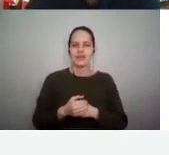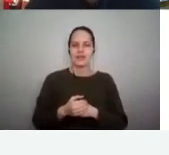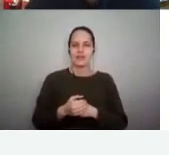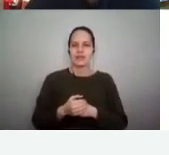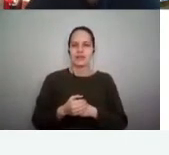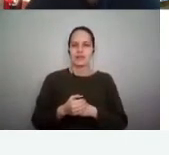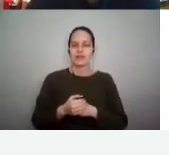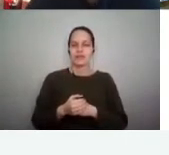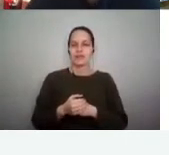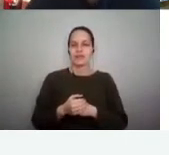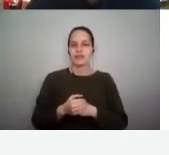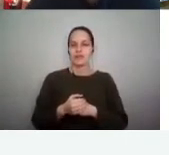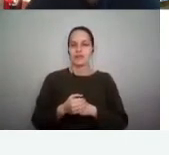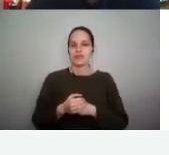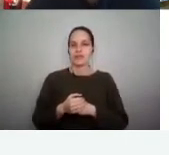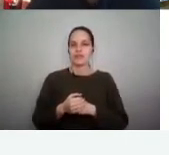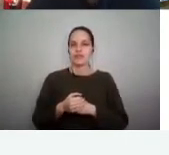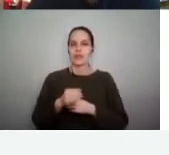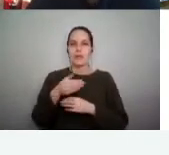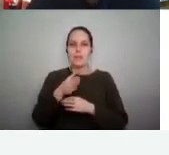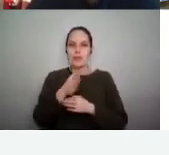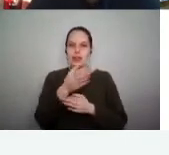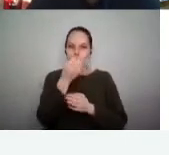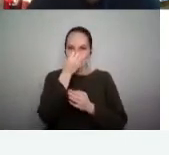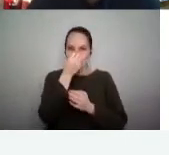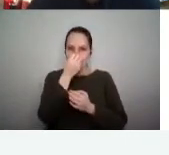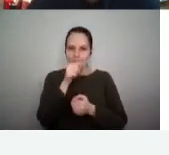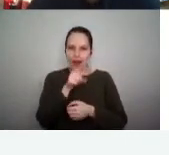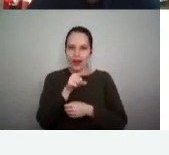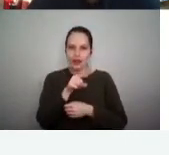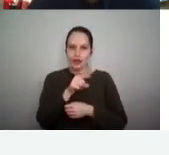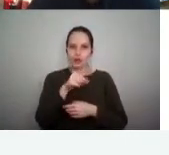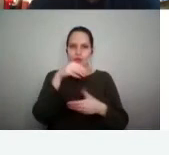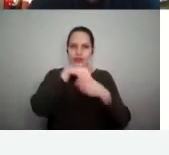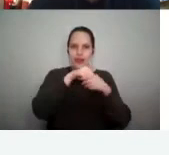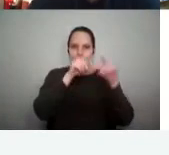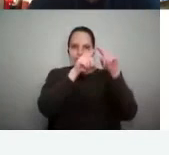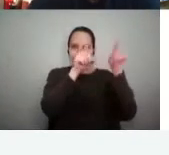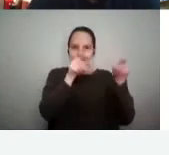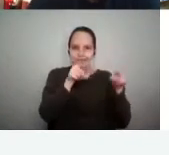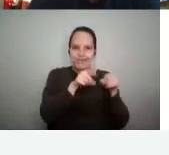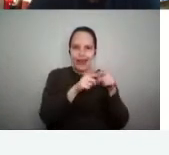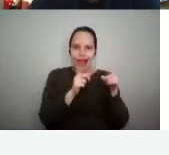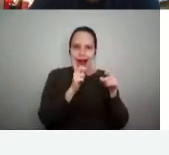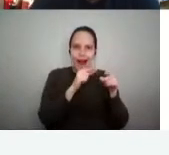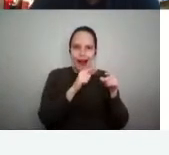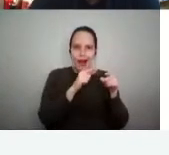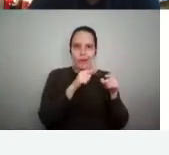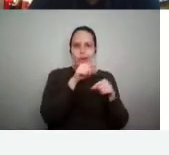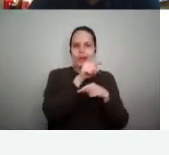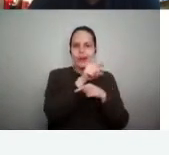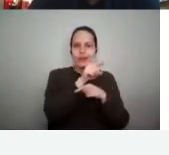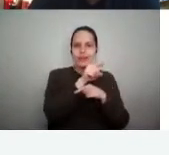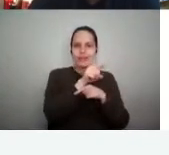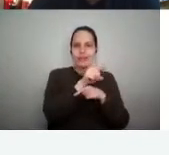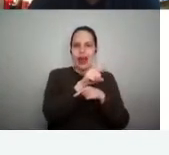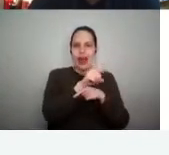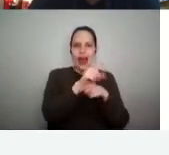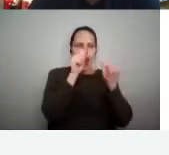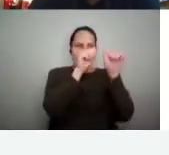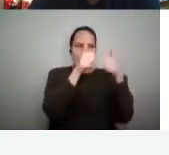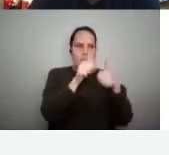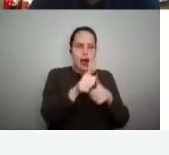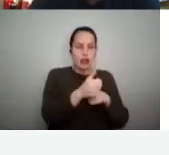Aí também um peixe palhaço dentro de um frasco de água, né? Isso é uma imagem disparadora muito potente dentro do